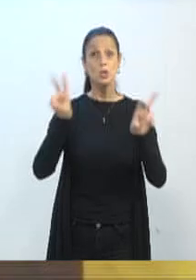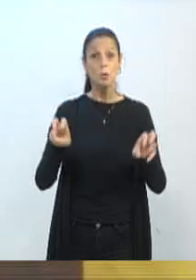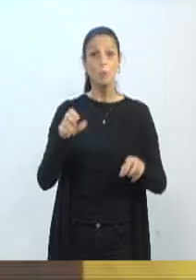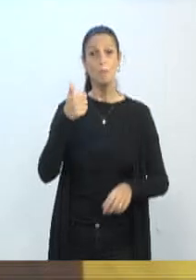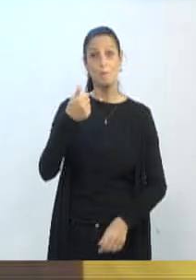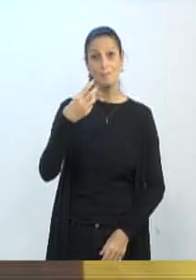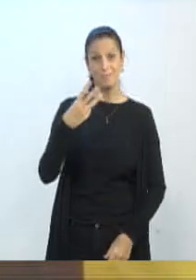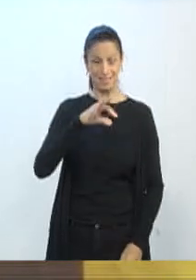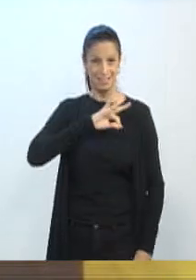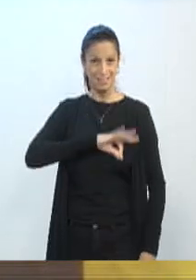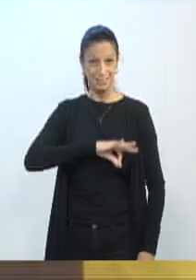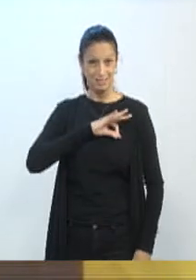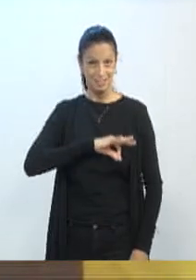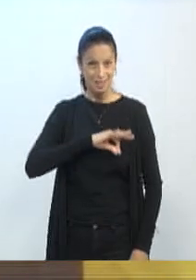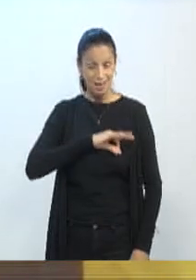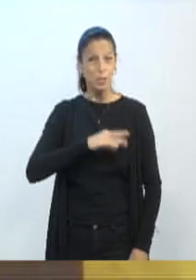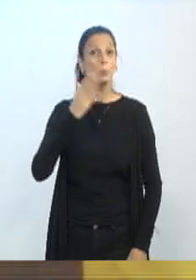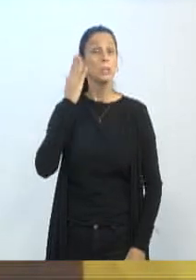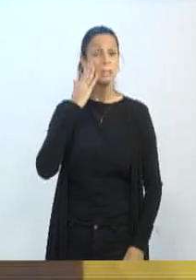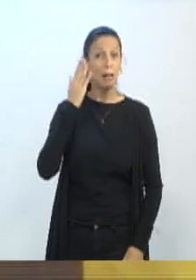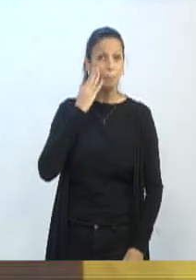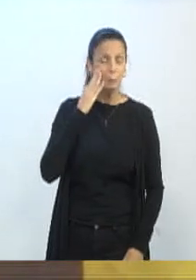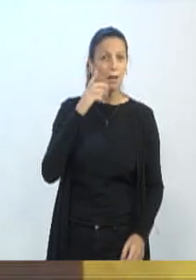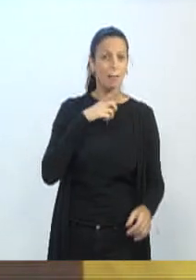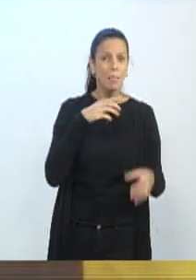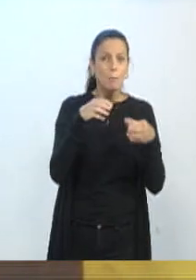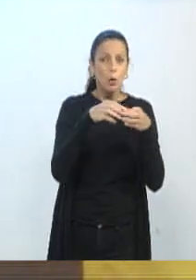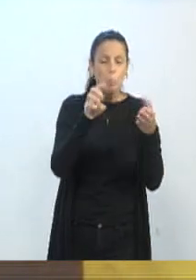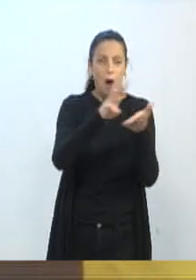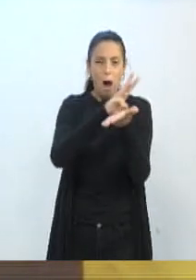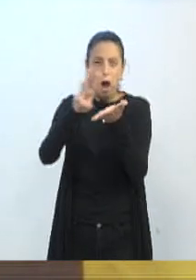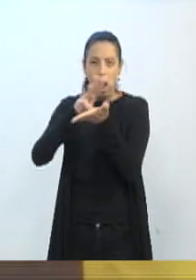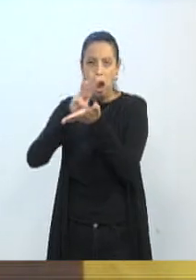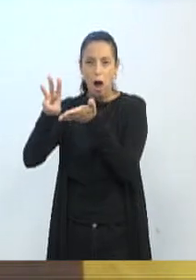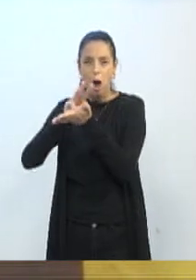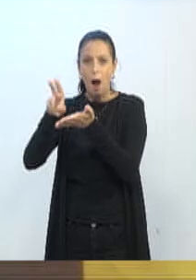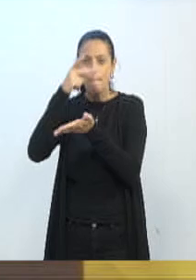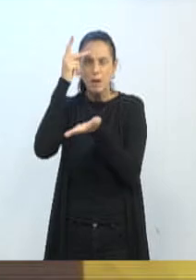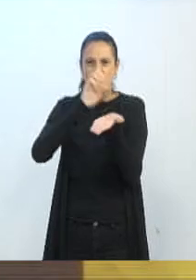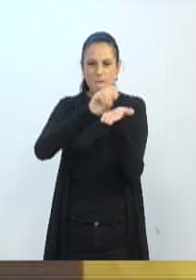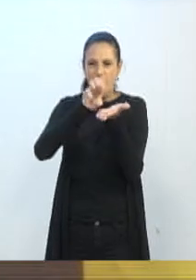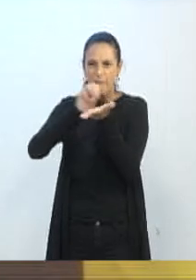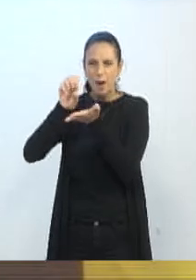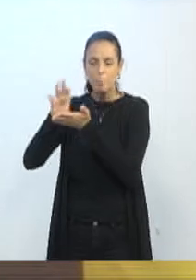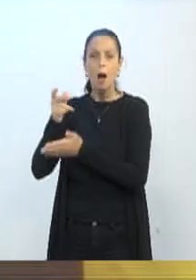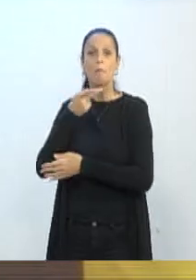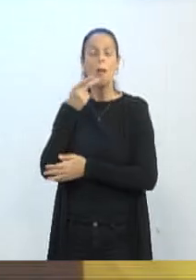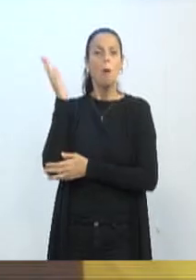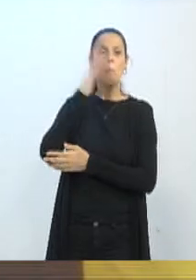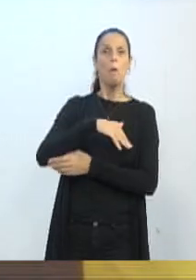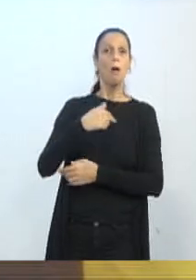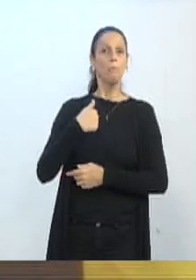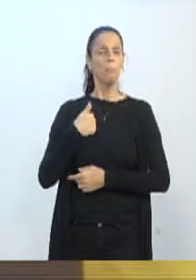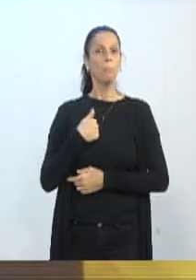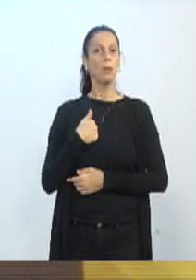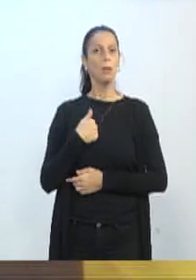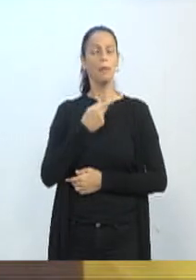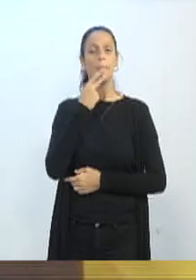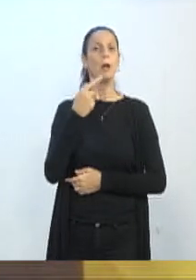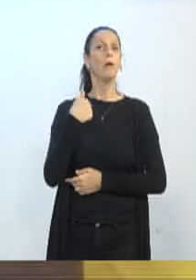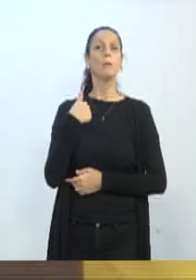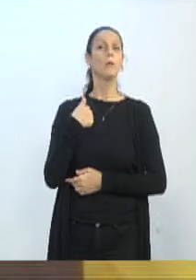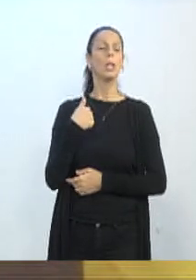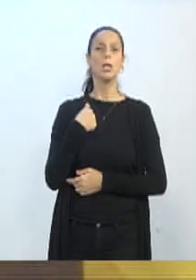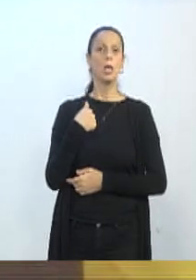terceiro chegou em vários grupos do WhatsApp né pessoas contrárias que